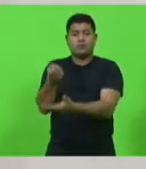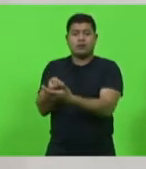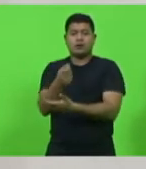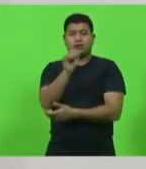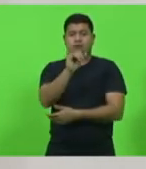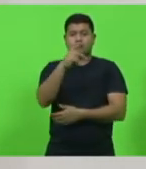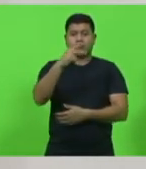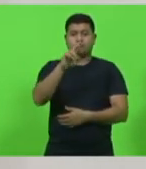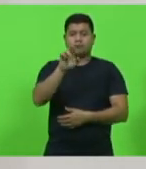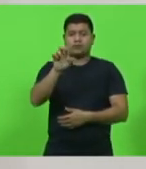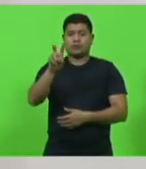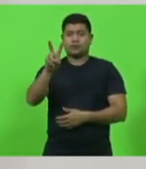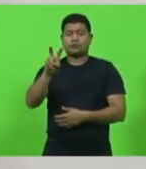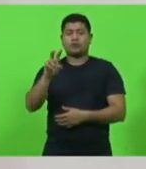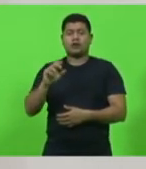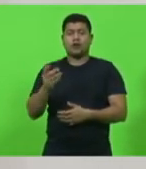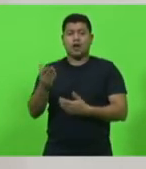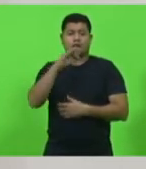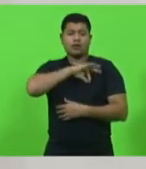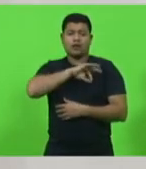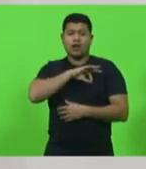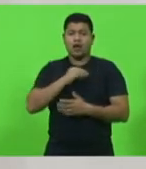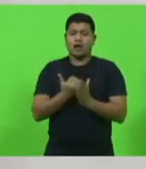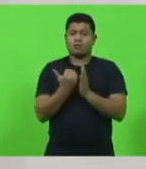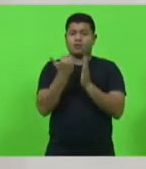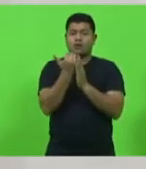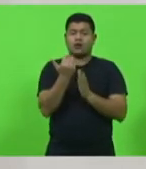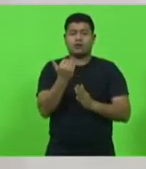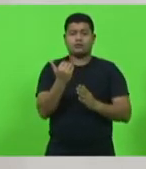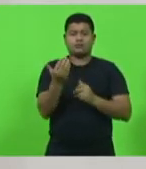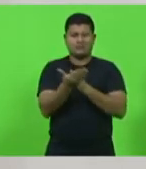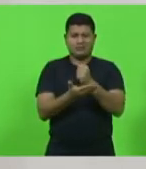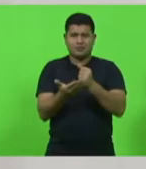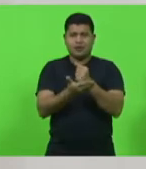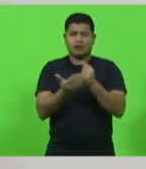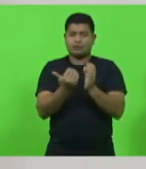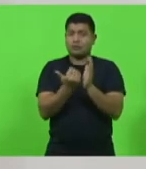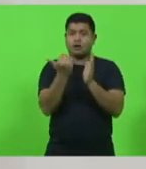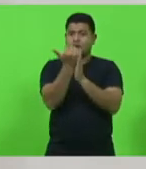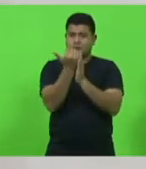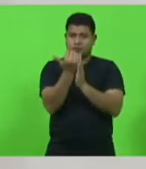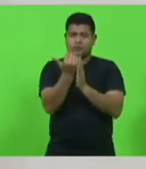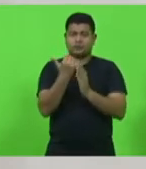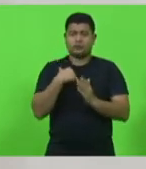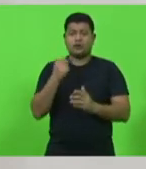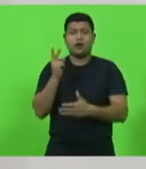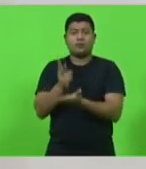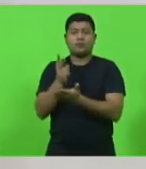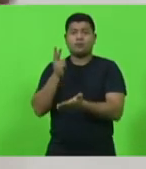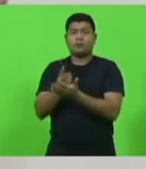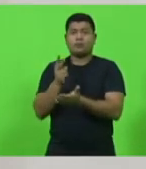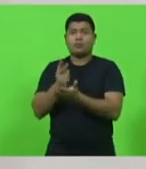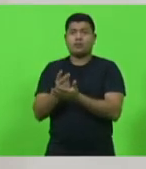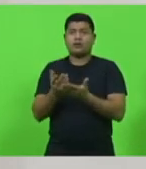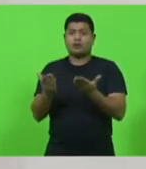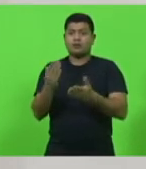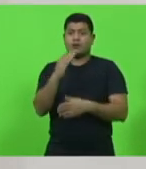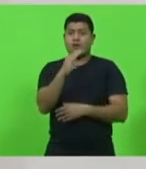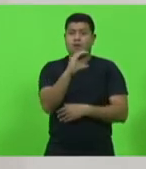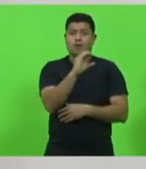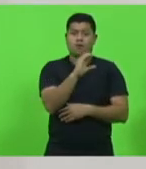ganha acima de um salário mínimo, daí nós estamos mantendo a requerida para um coronel que